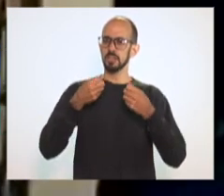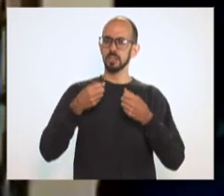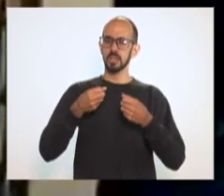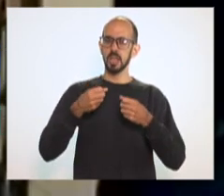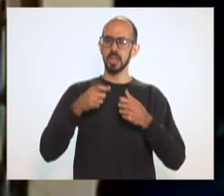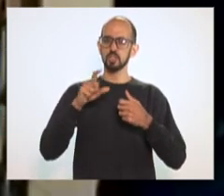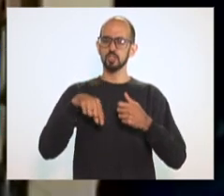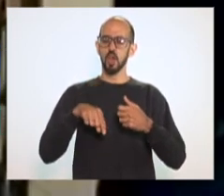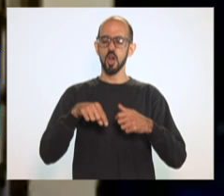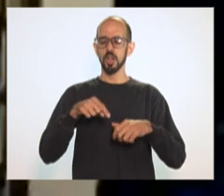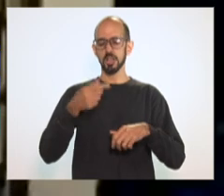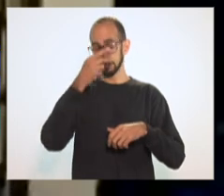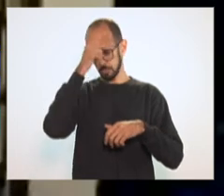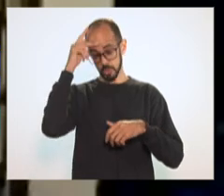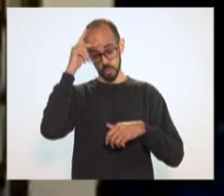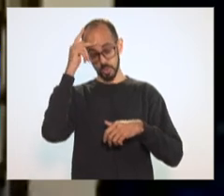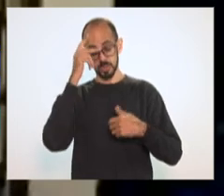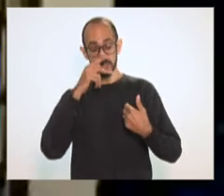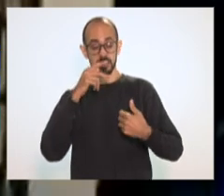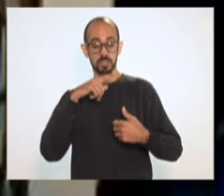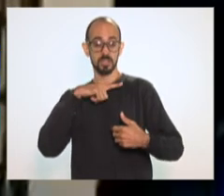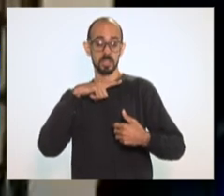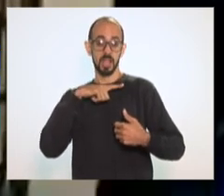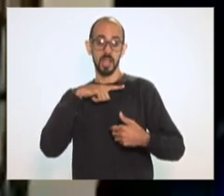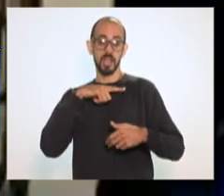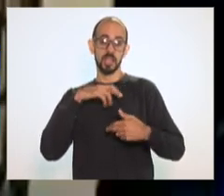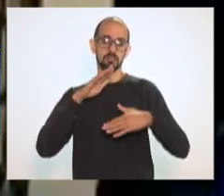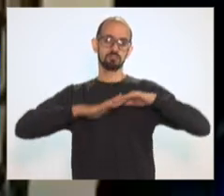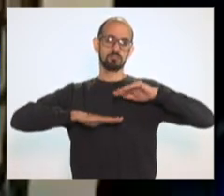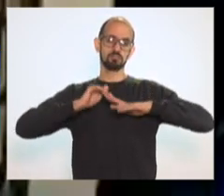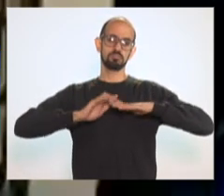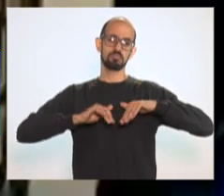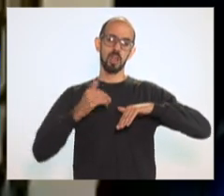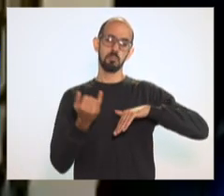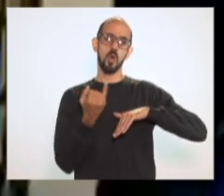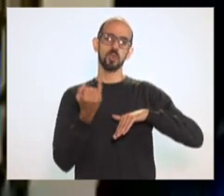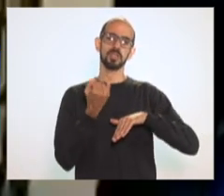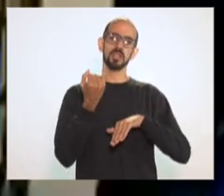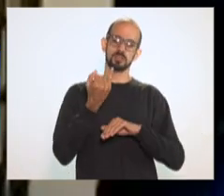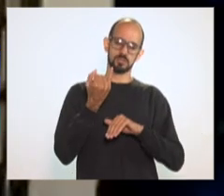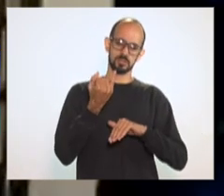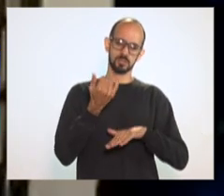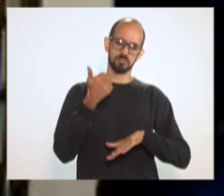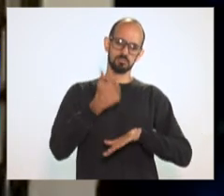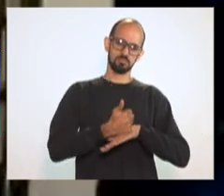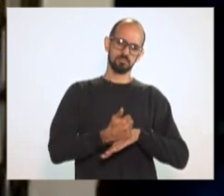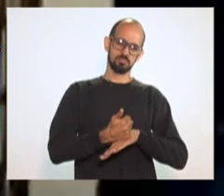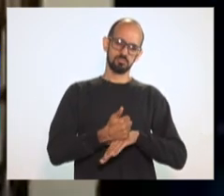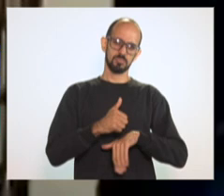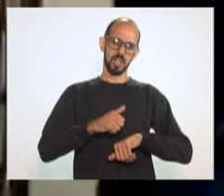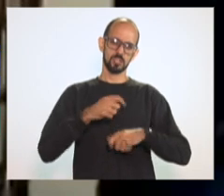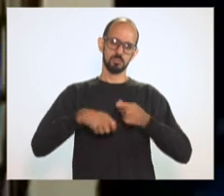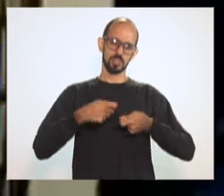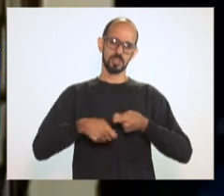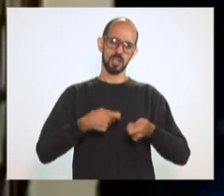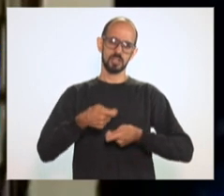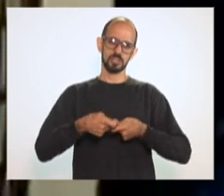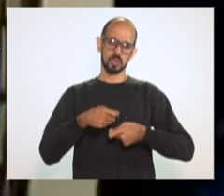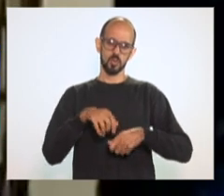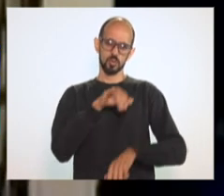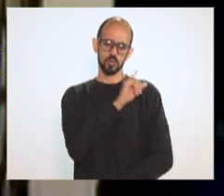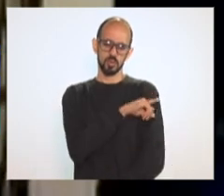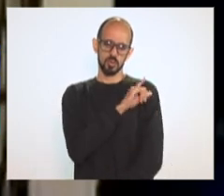na administração na condução da administração do estado do Rio de Janeiro e é claro